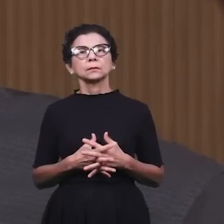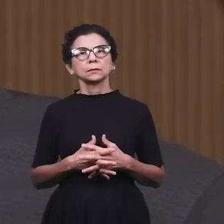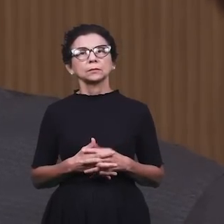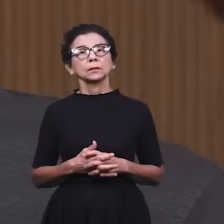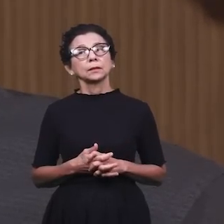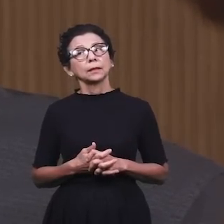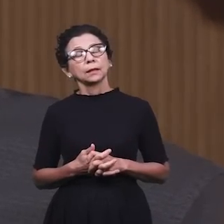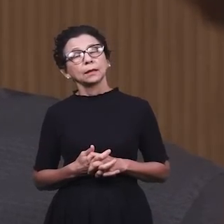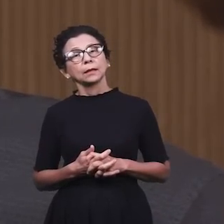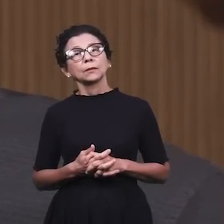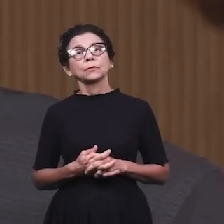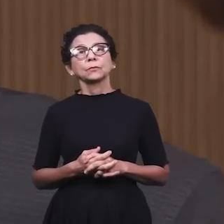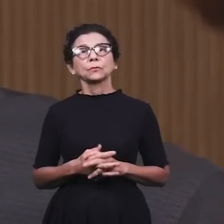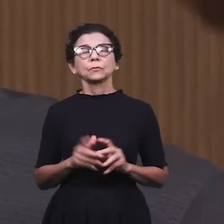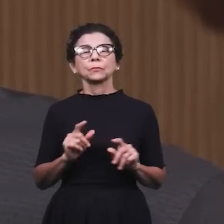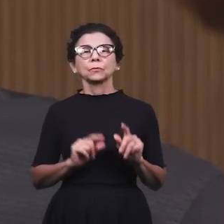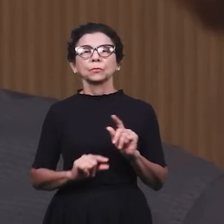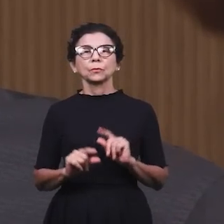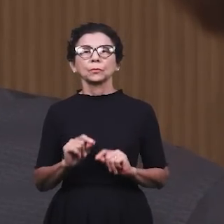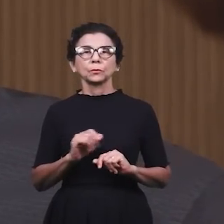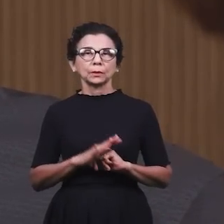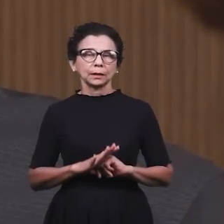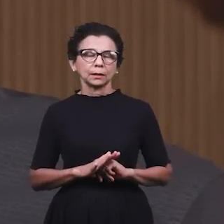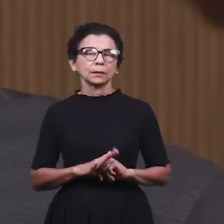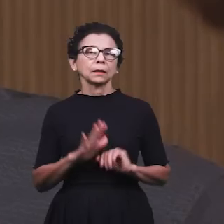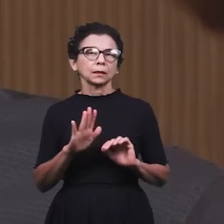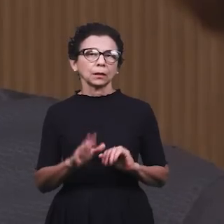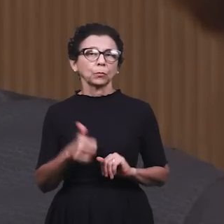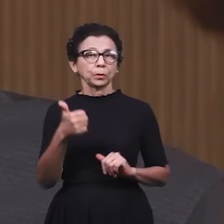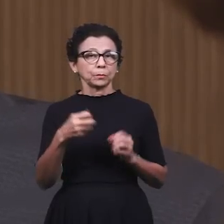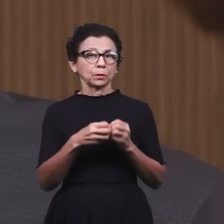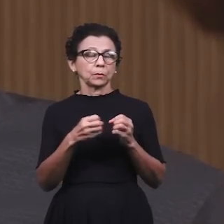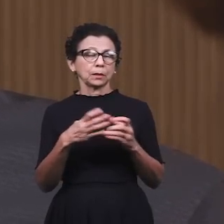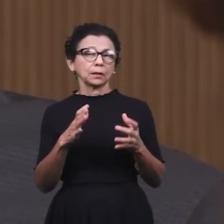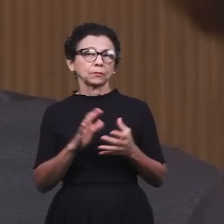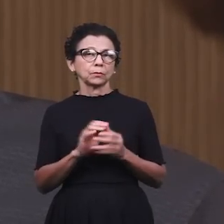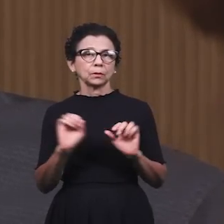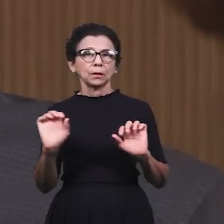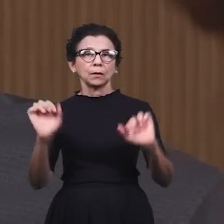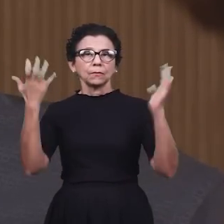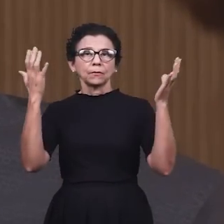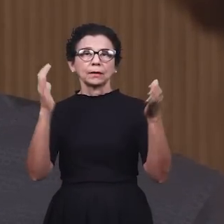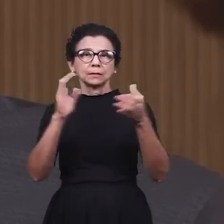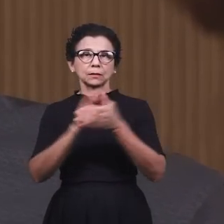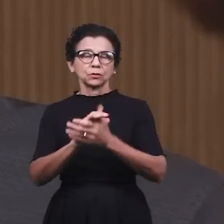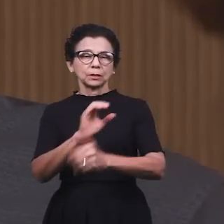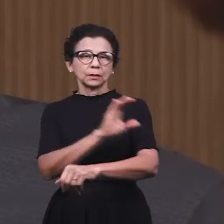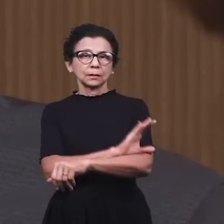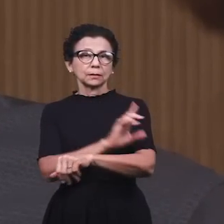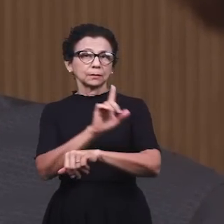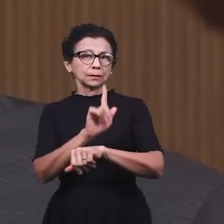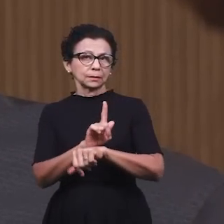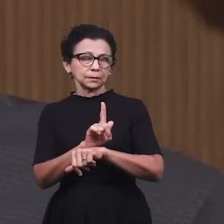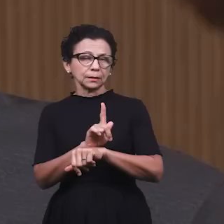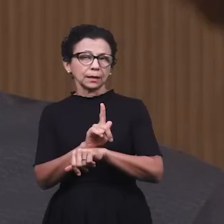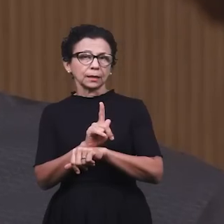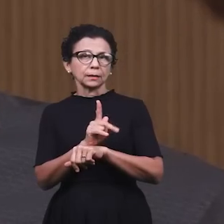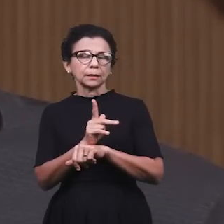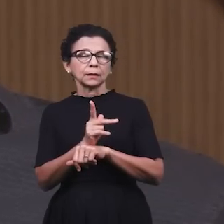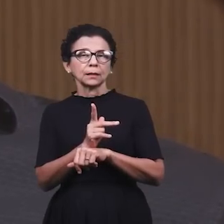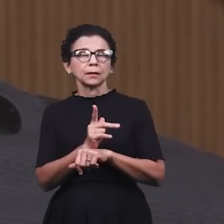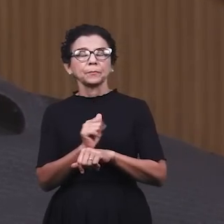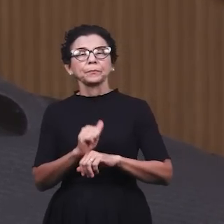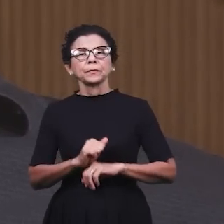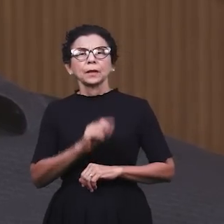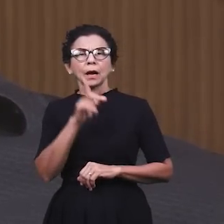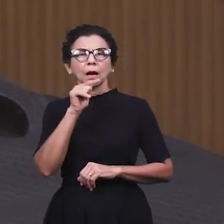foi fazer água transformar em vinho nas bodas de Caná. Mas como que isso ocorre nos nossos dias? Como